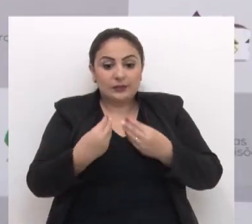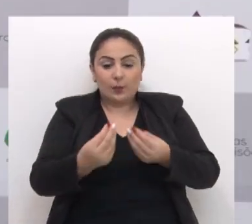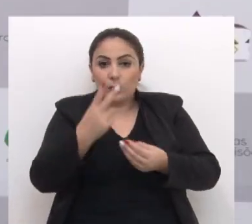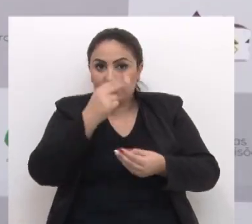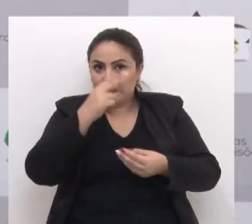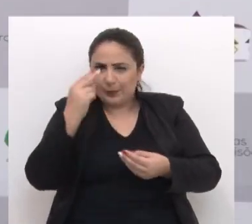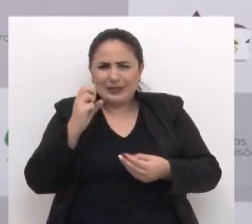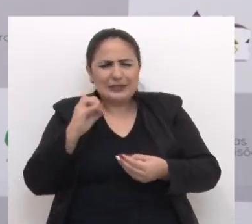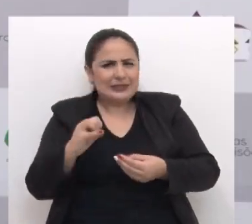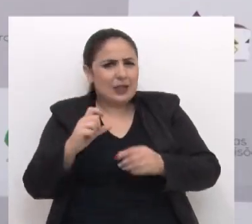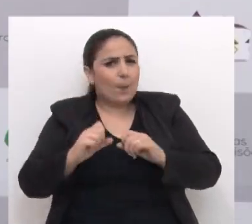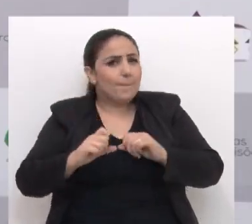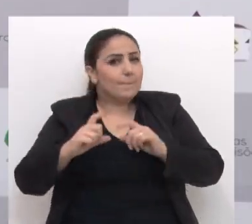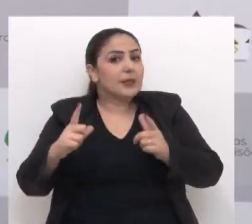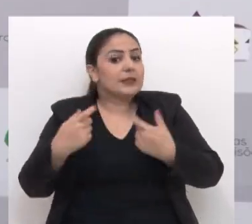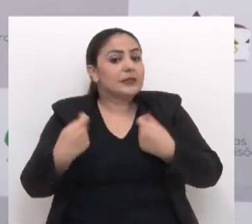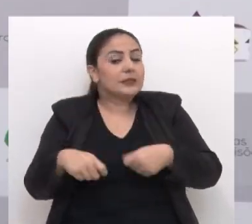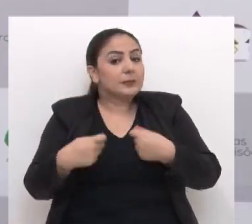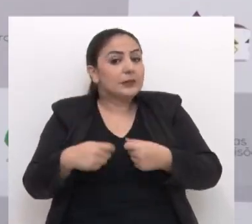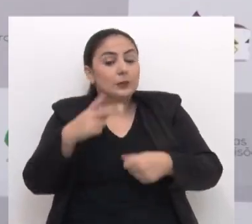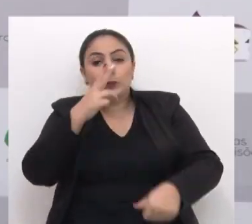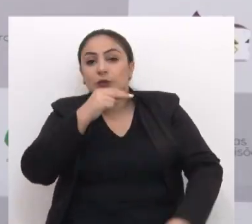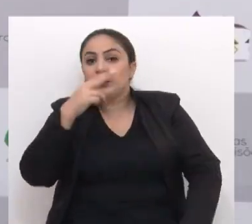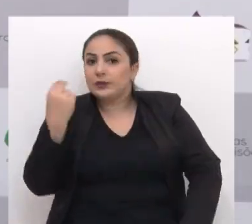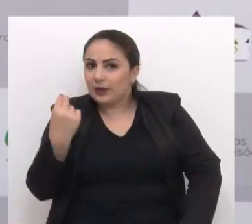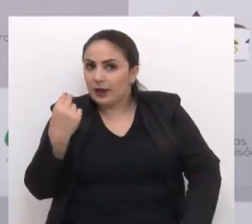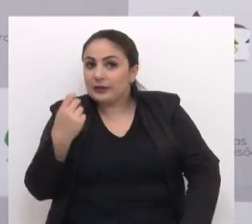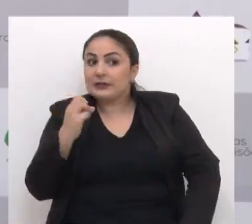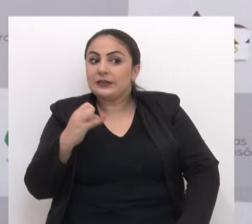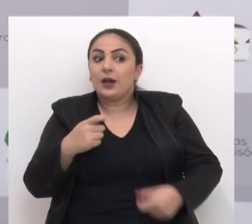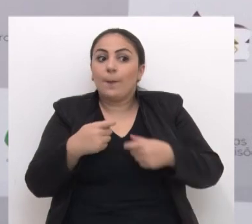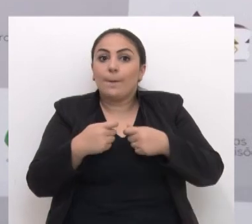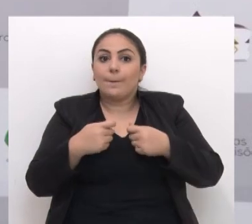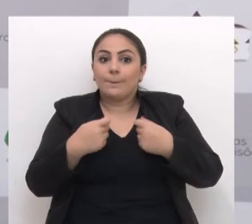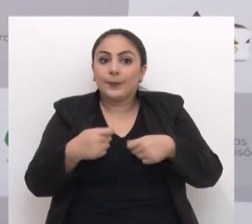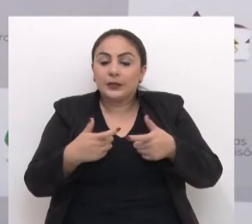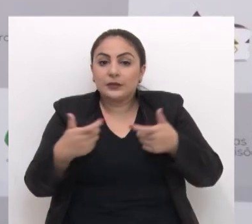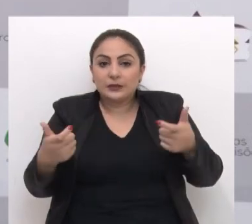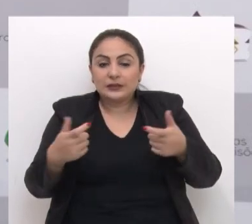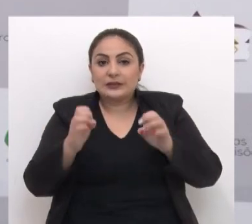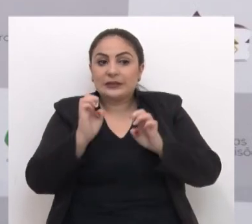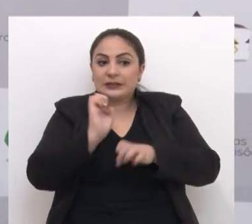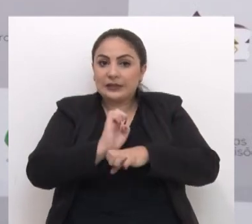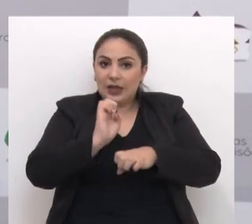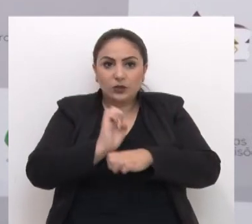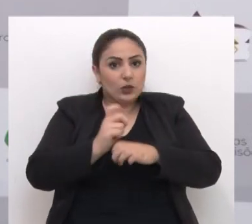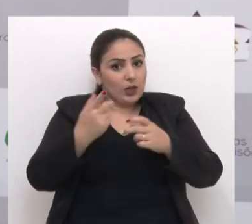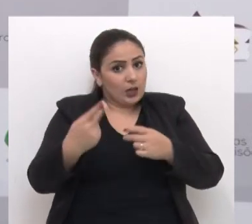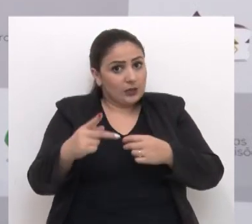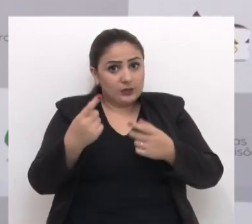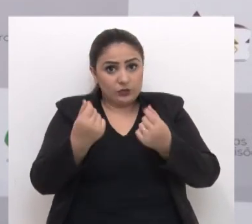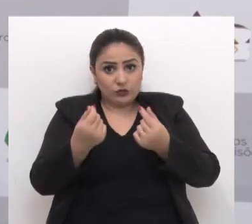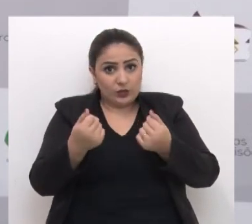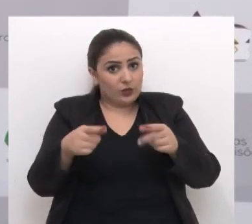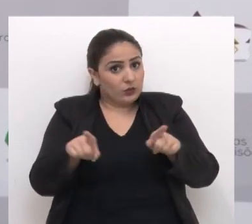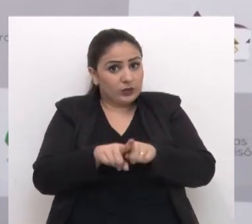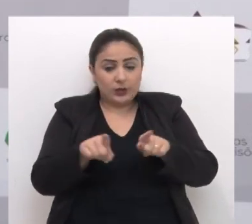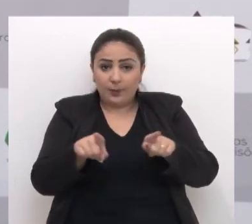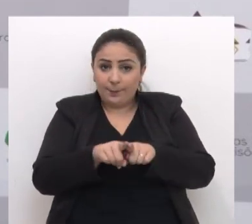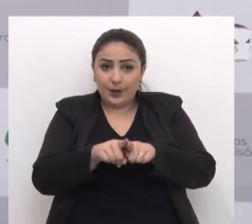os municípios. Mas se aumentar a demanda dos municípios, aumentar a demanda do Estado, esse